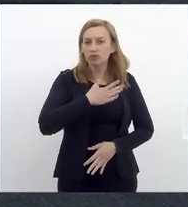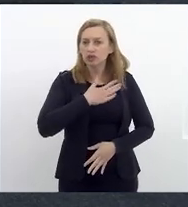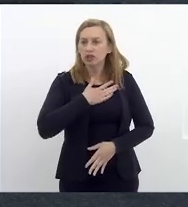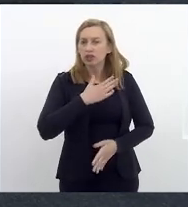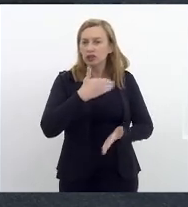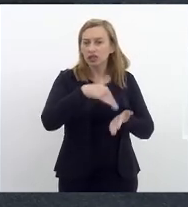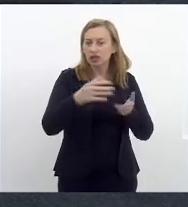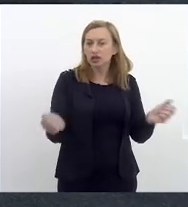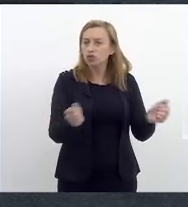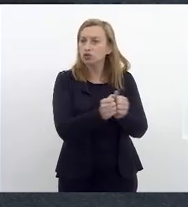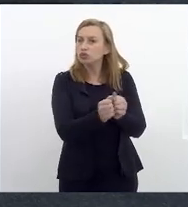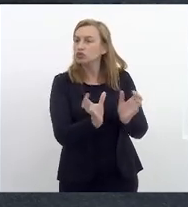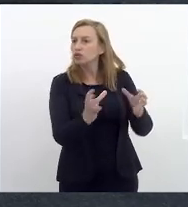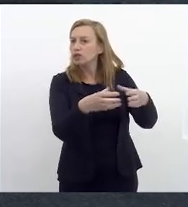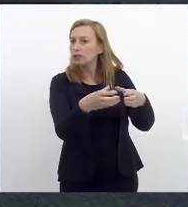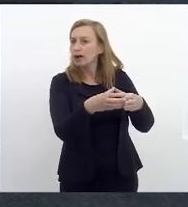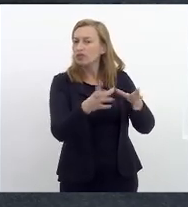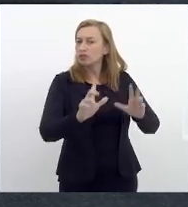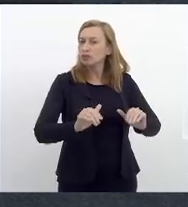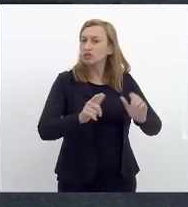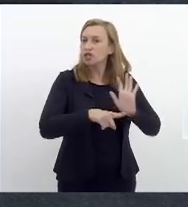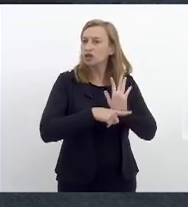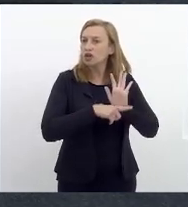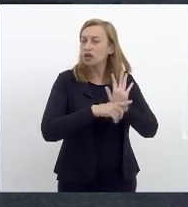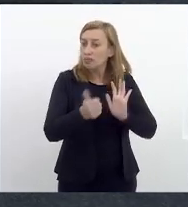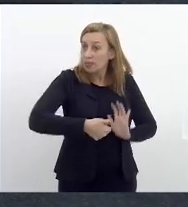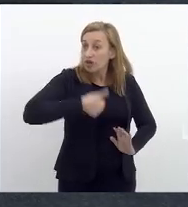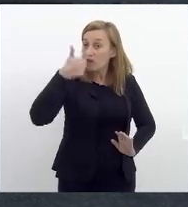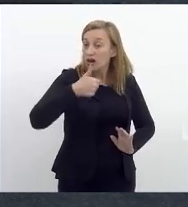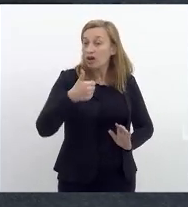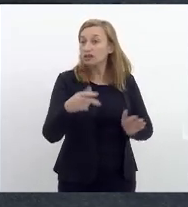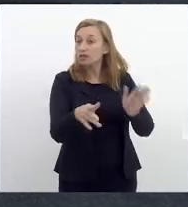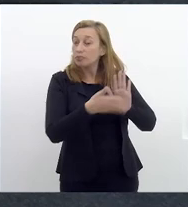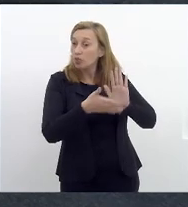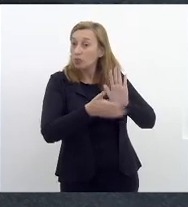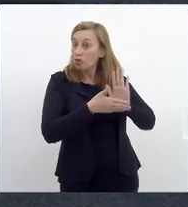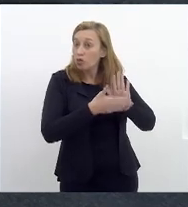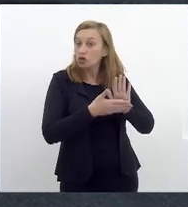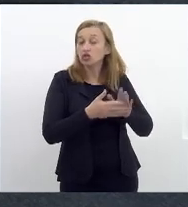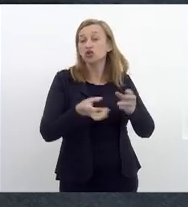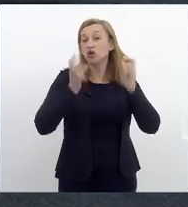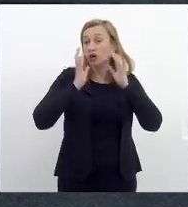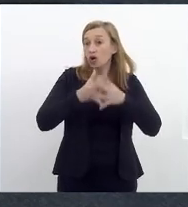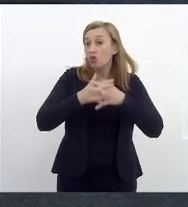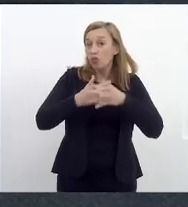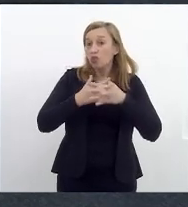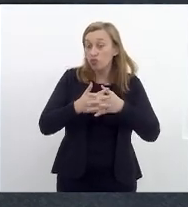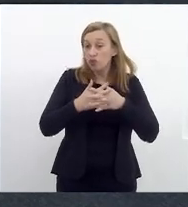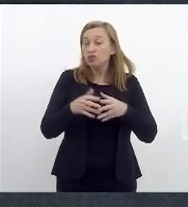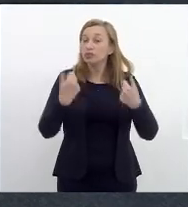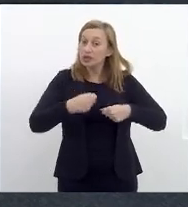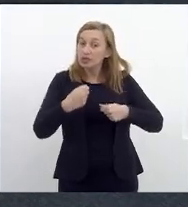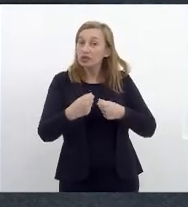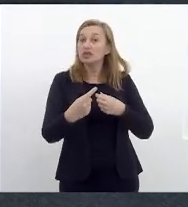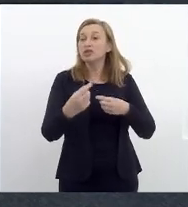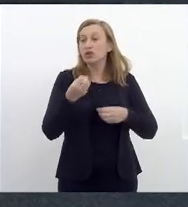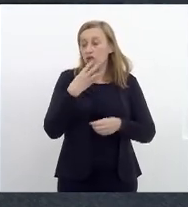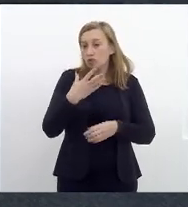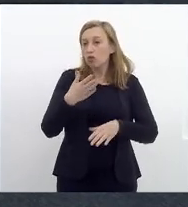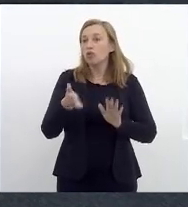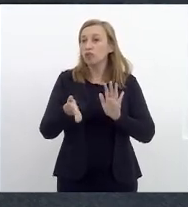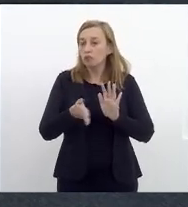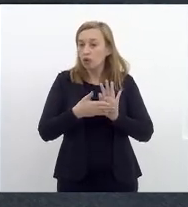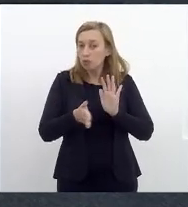sua equipe, vão se beneficiar dessa proposta, que é um tema complexo e a secretaria precisa de fôlego para desenvolvê-lo. Acho muito